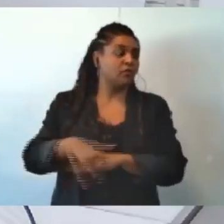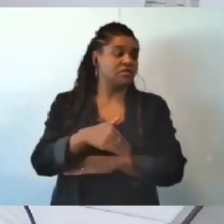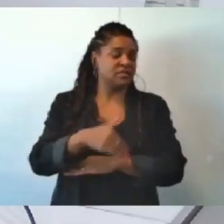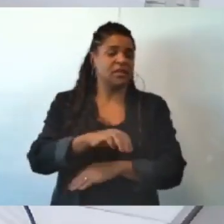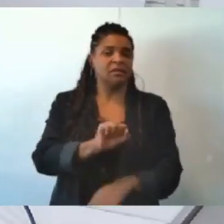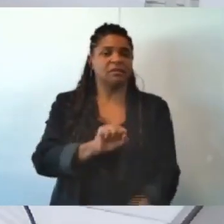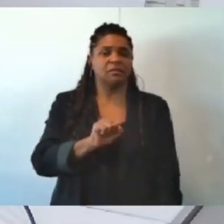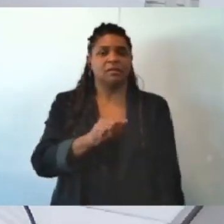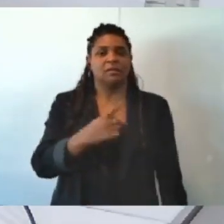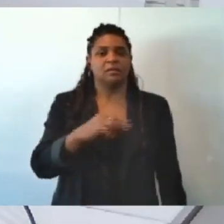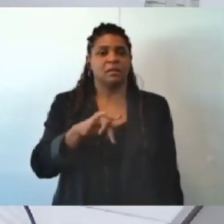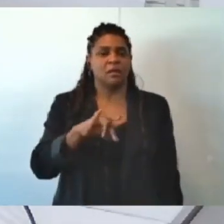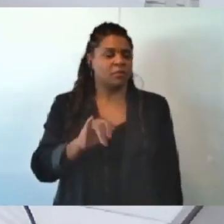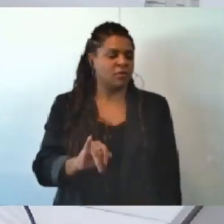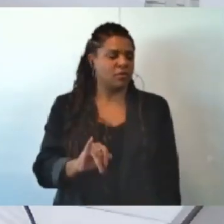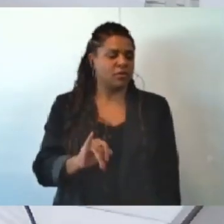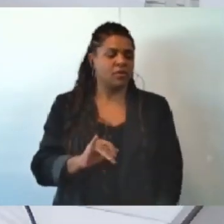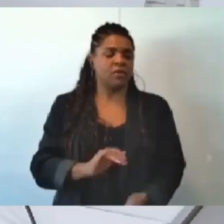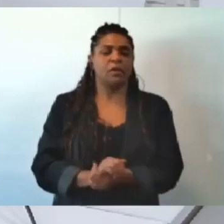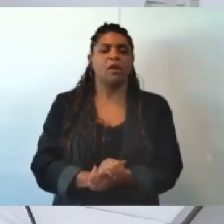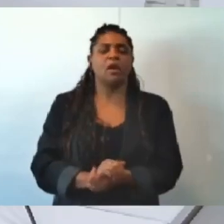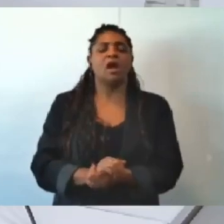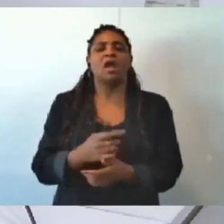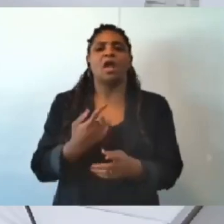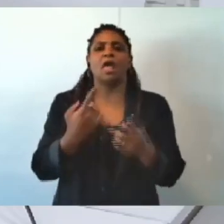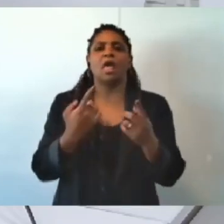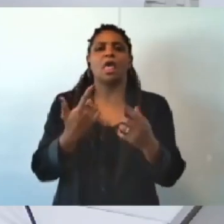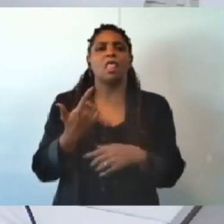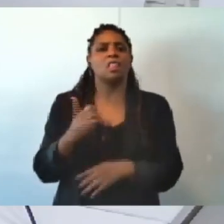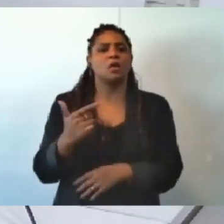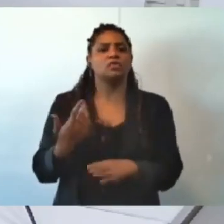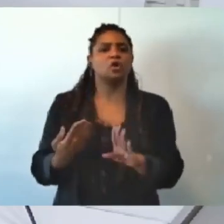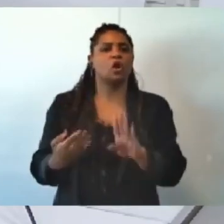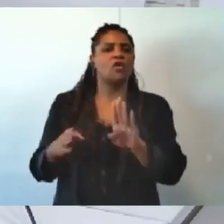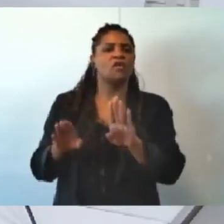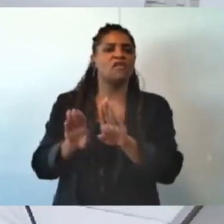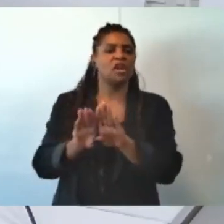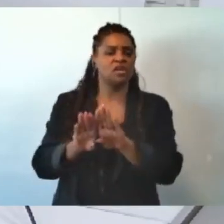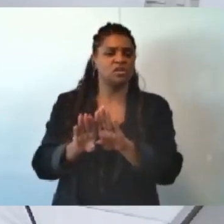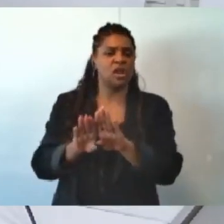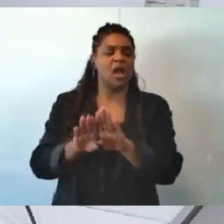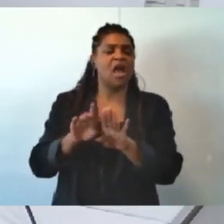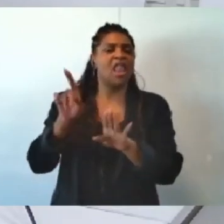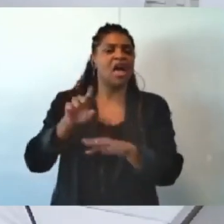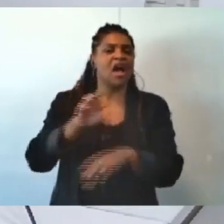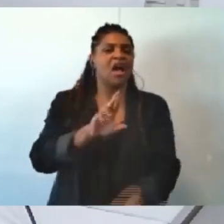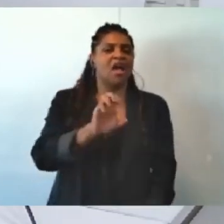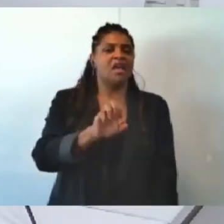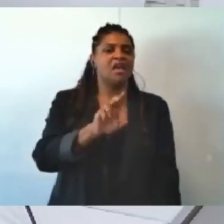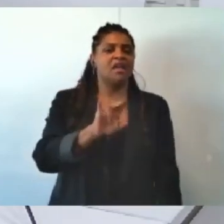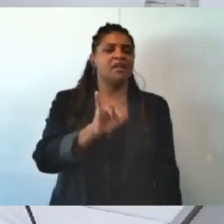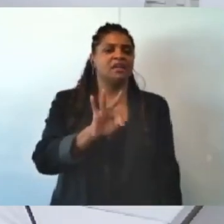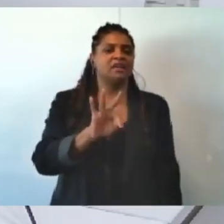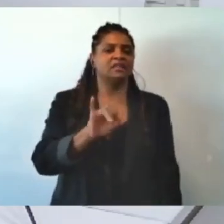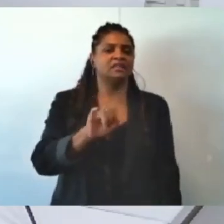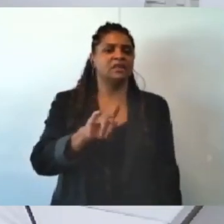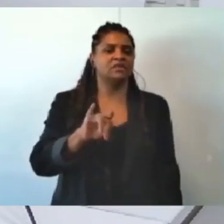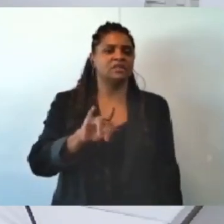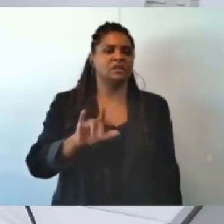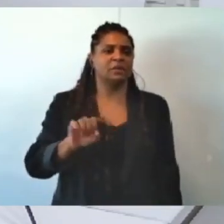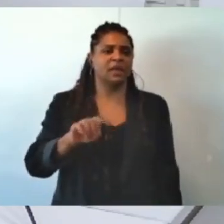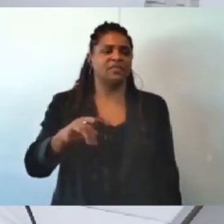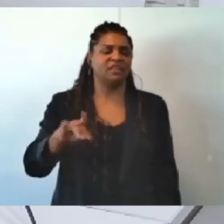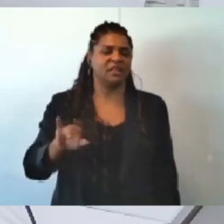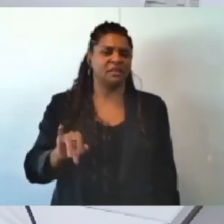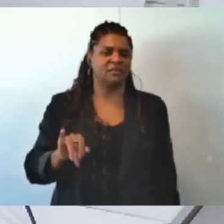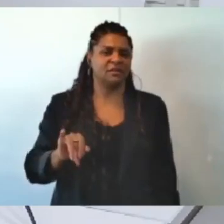contra não é contra a revitalização. A gente é contra o fechamento definitivo. Esse negócio do Libano